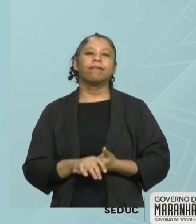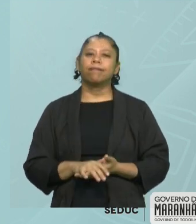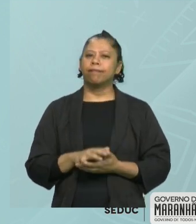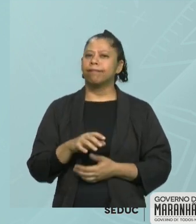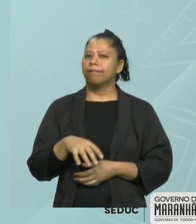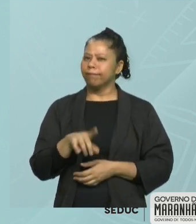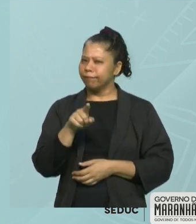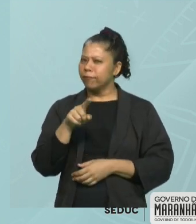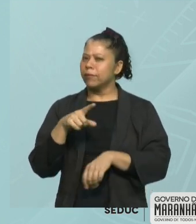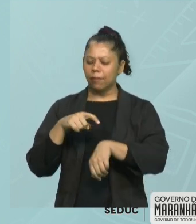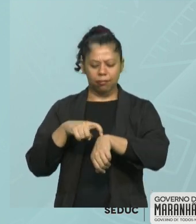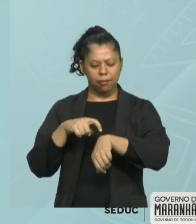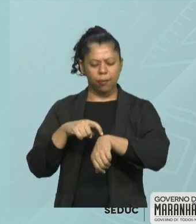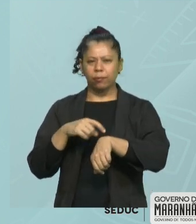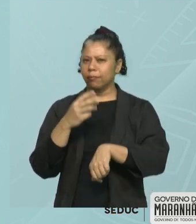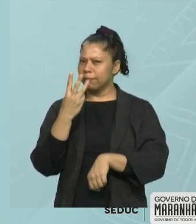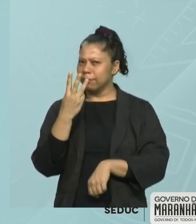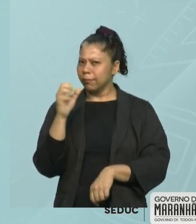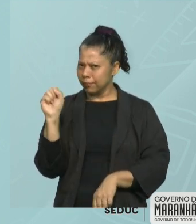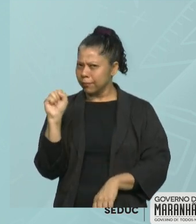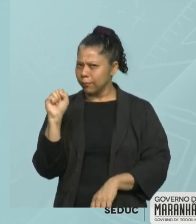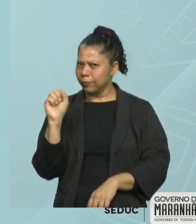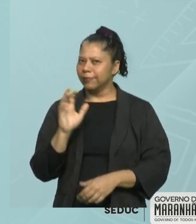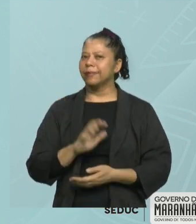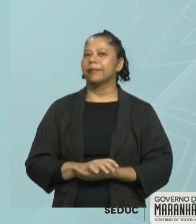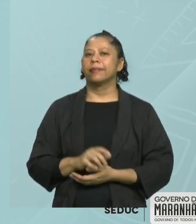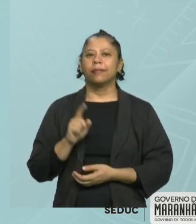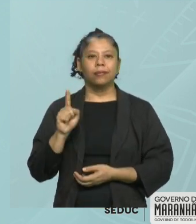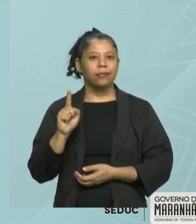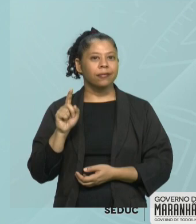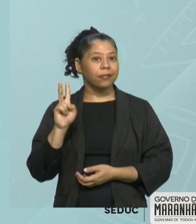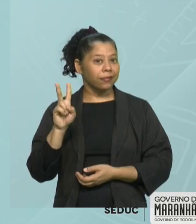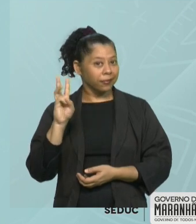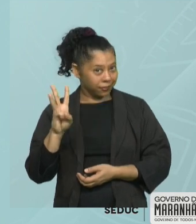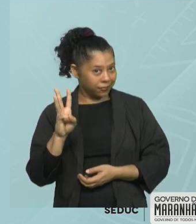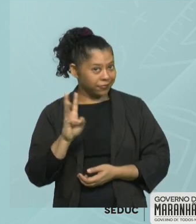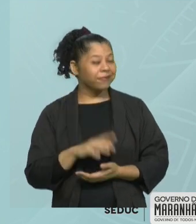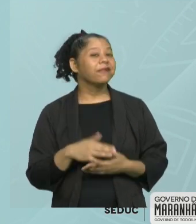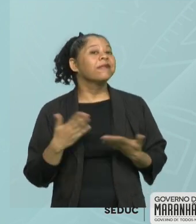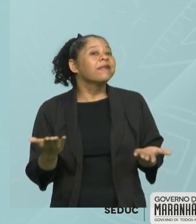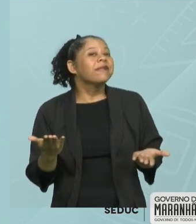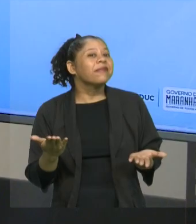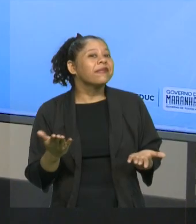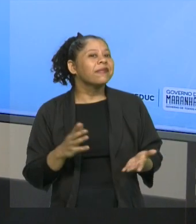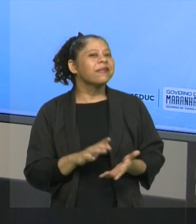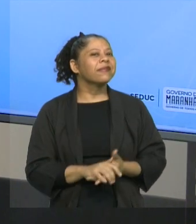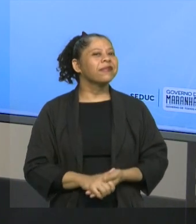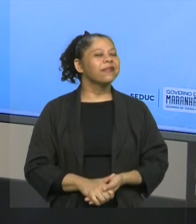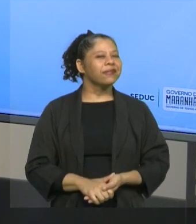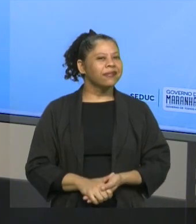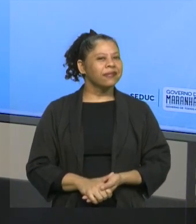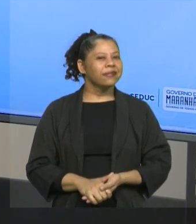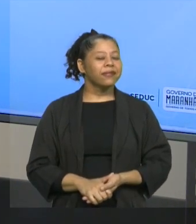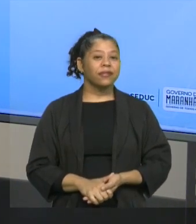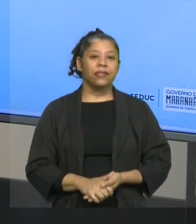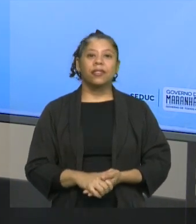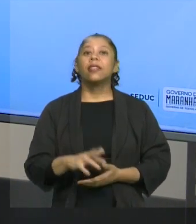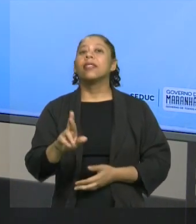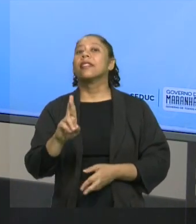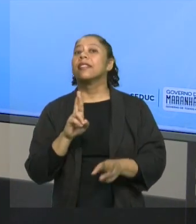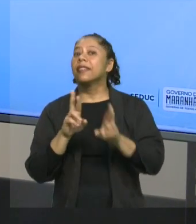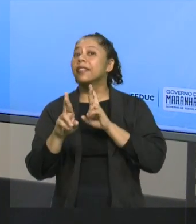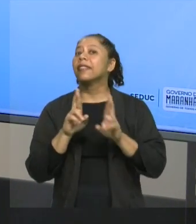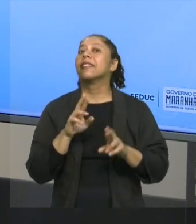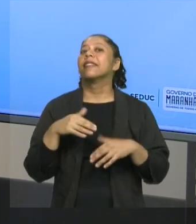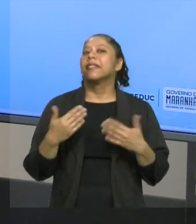dar 3 segundos. Um, dois, três. E aí? As respostas